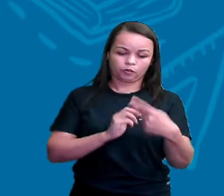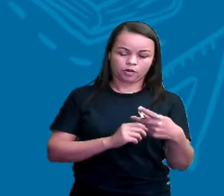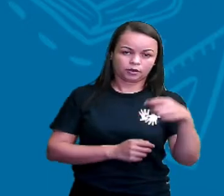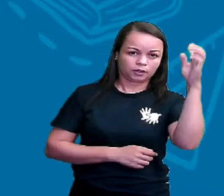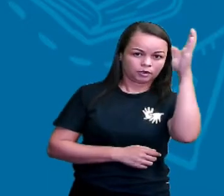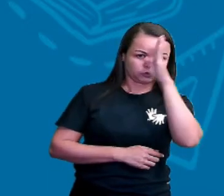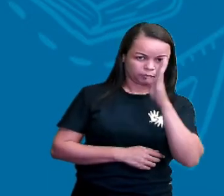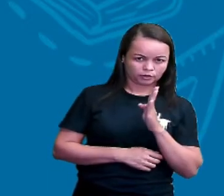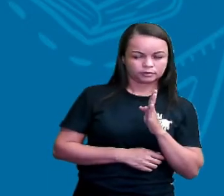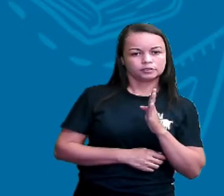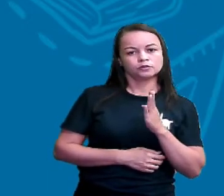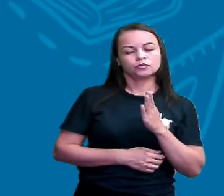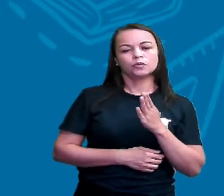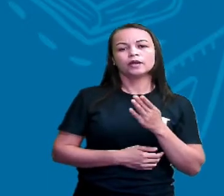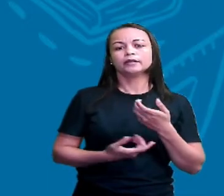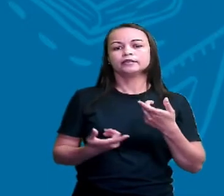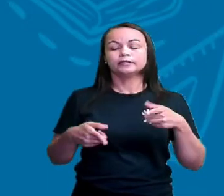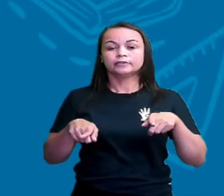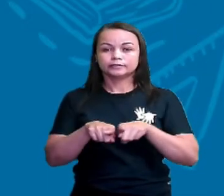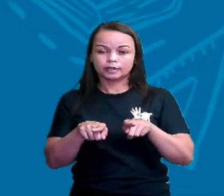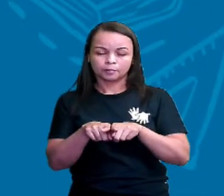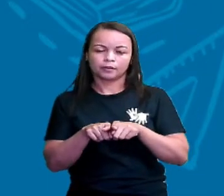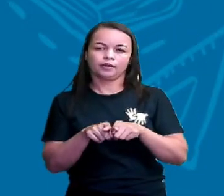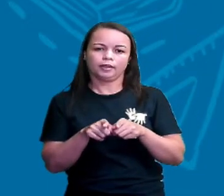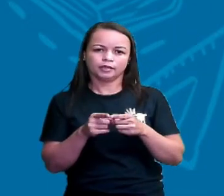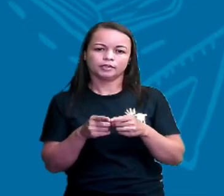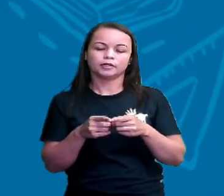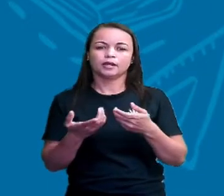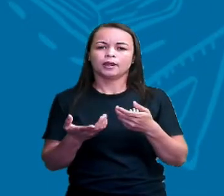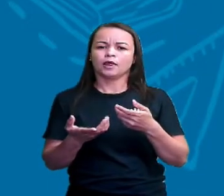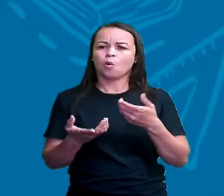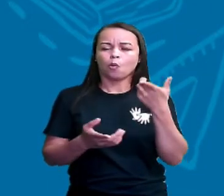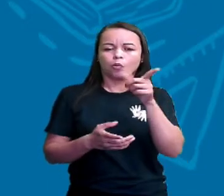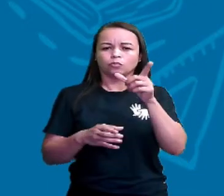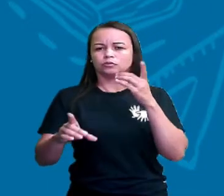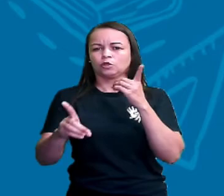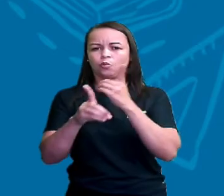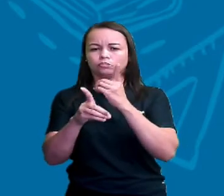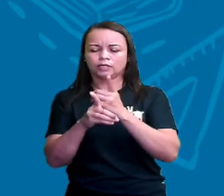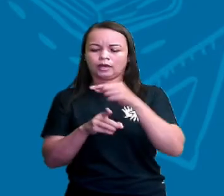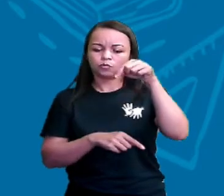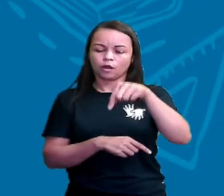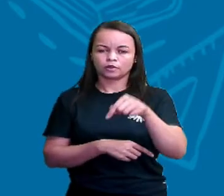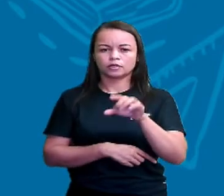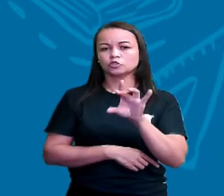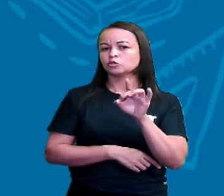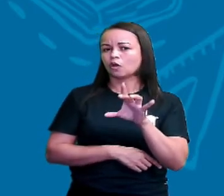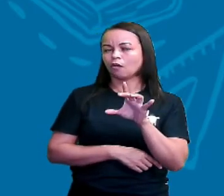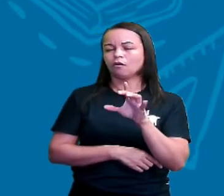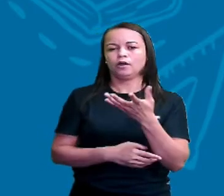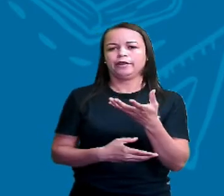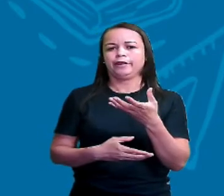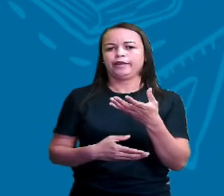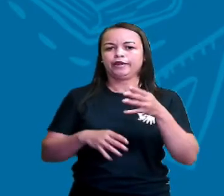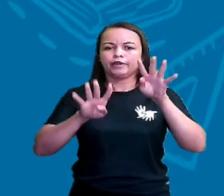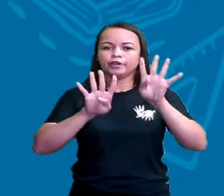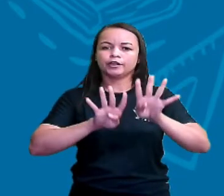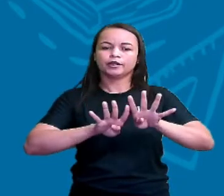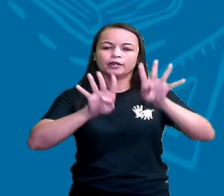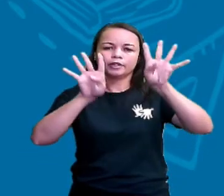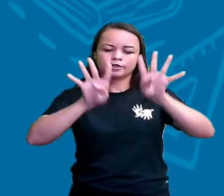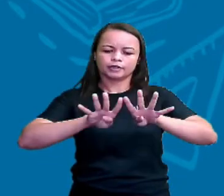são encontrados aqui apenas em cativeiro. E aí eu dei o exemplo para vocês da girafa, eu dei o